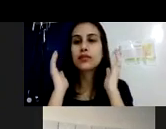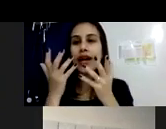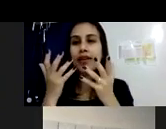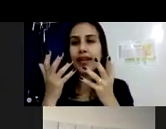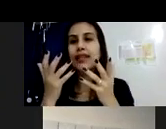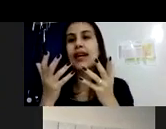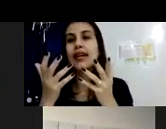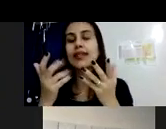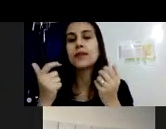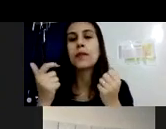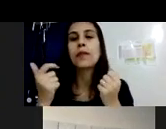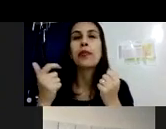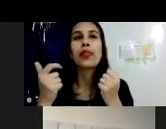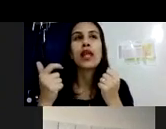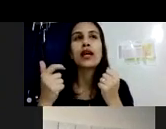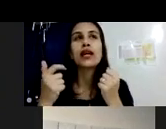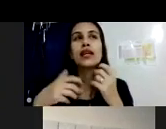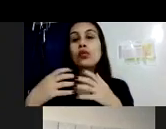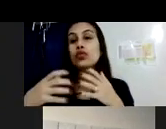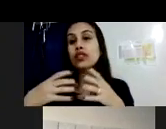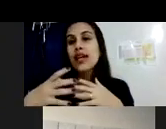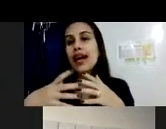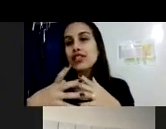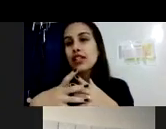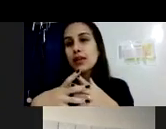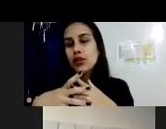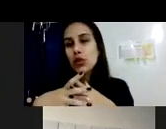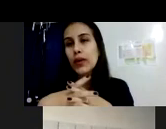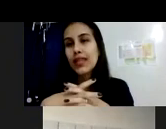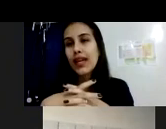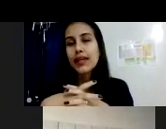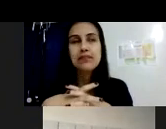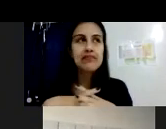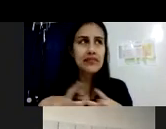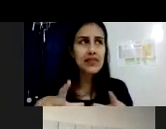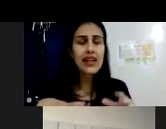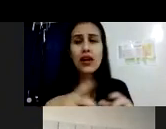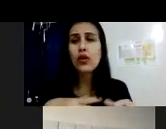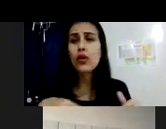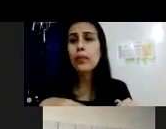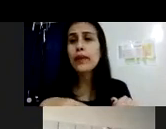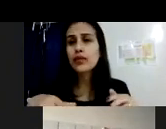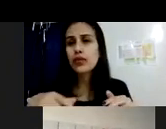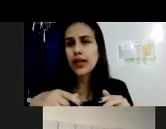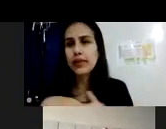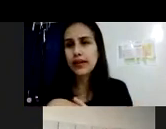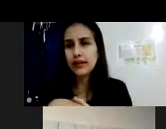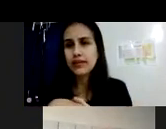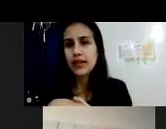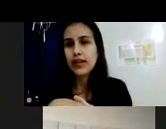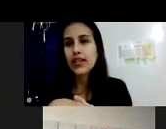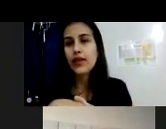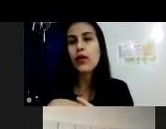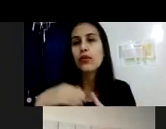que simulava a catarata e o desgaste que a pessoa tem, ela colocou pesos na